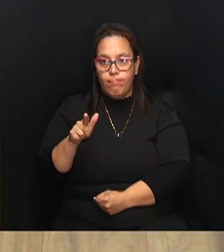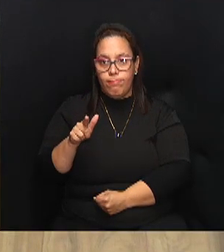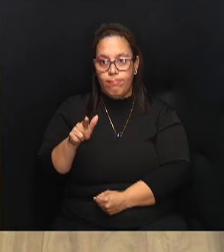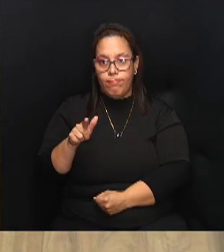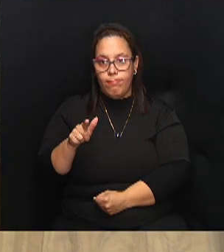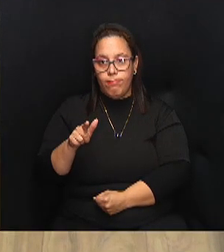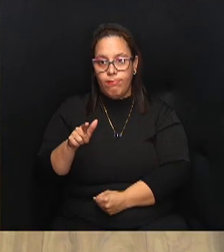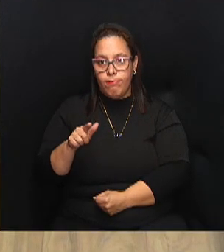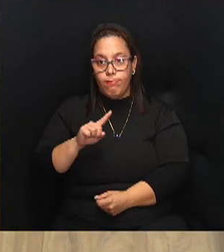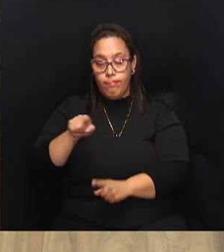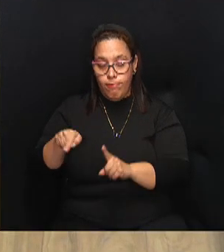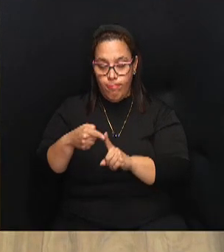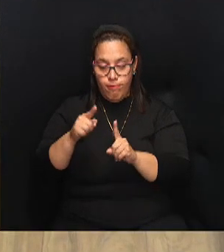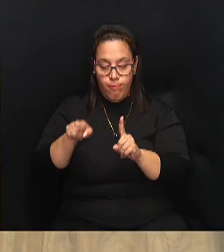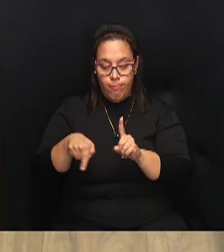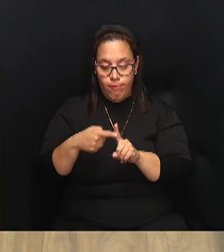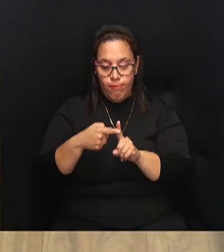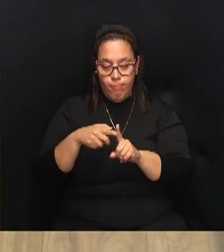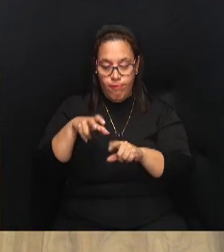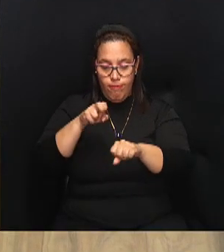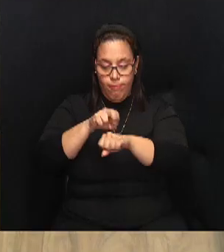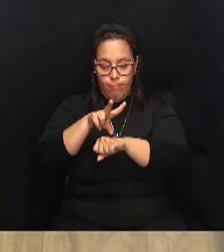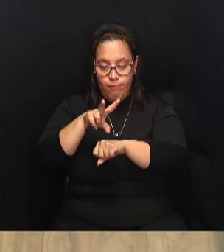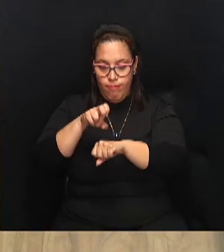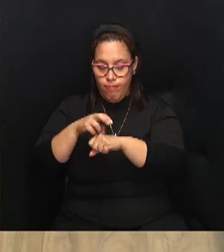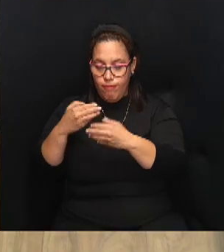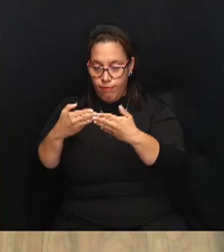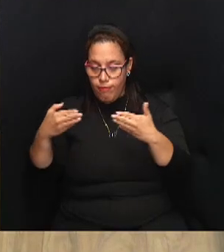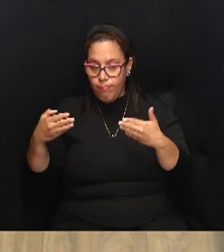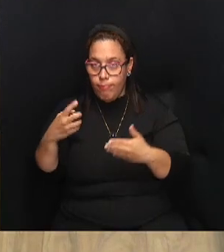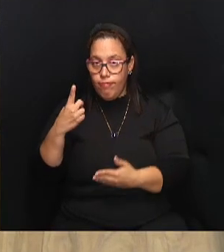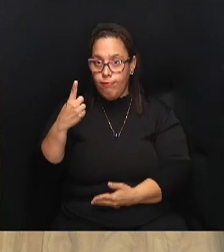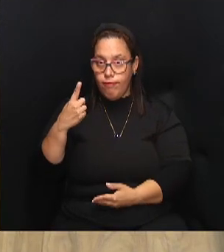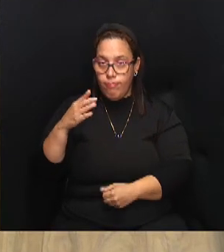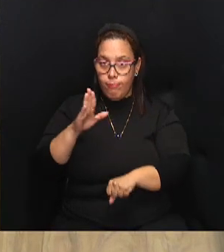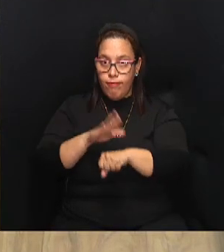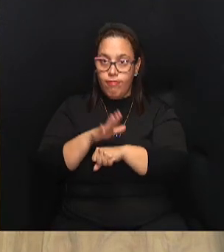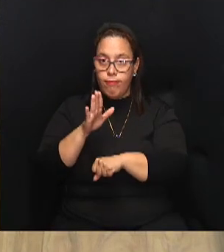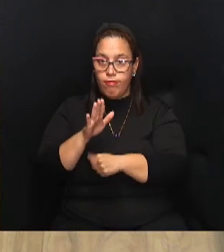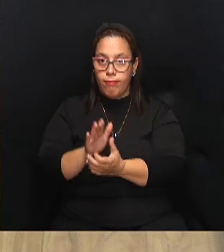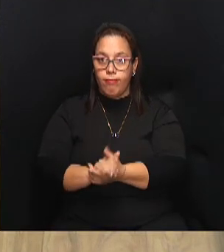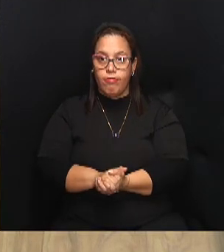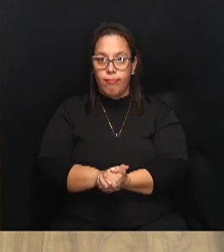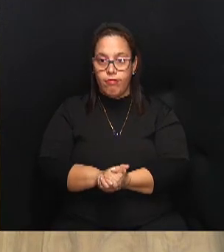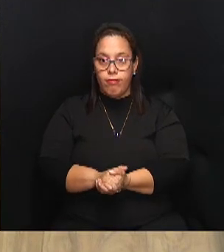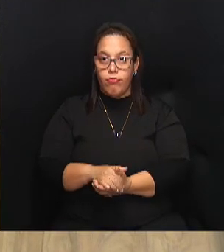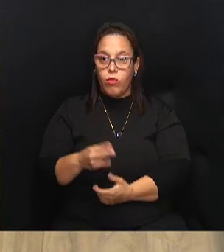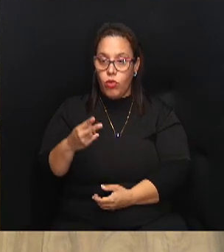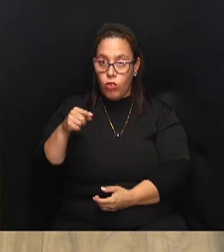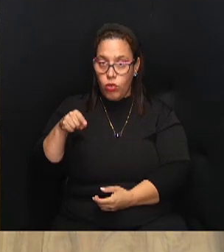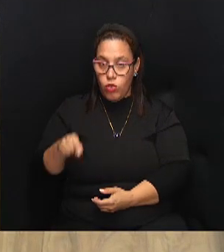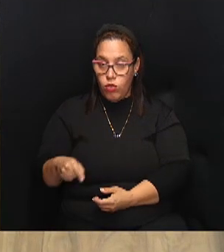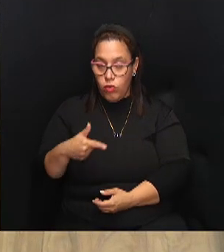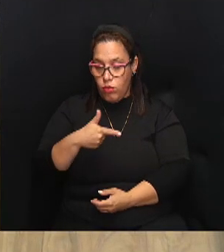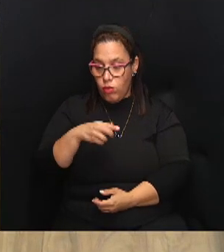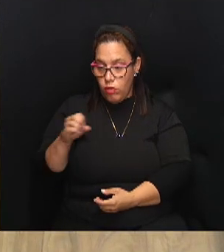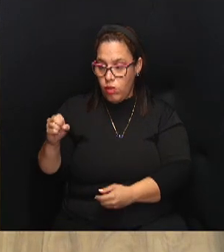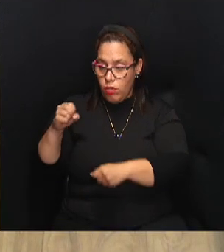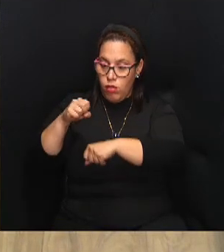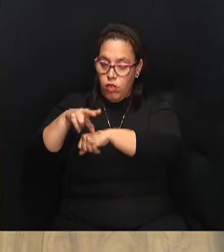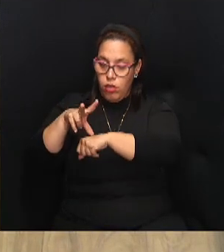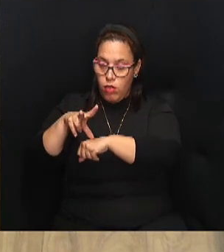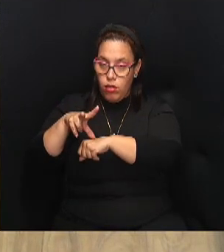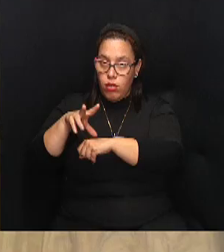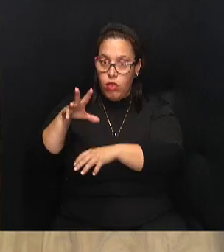o ingresso, né, preencher, mesmo que a gente abra mais de uma. Teve casos que a gente abriu 2.700 vagas,